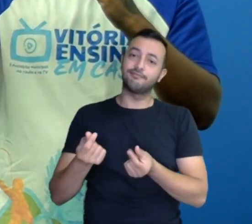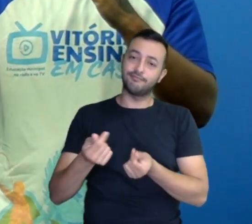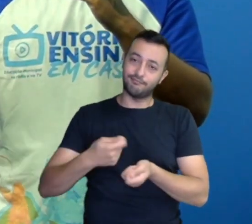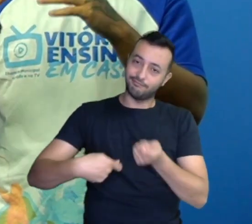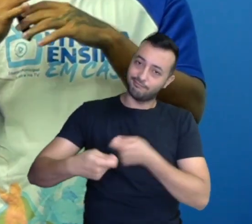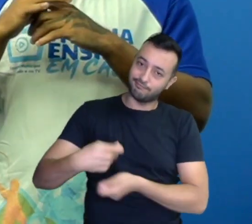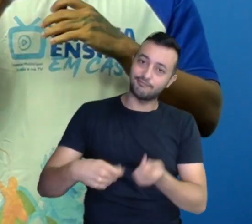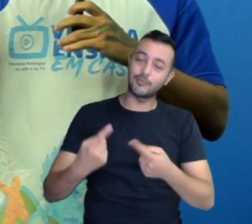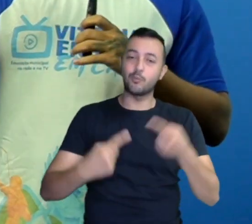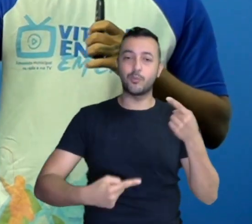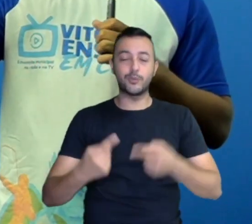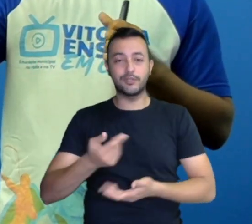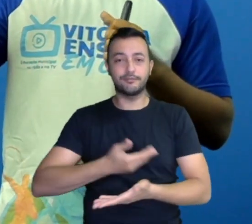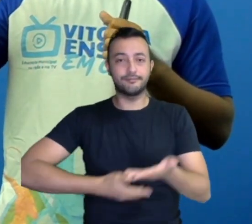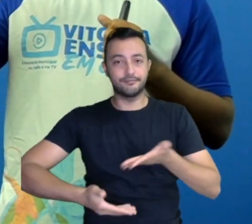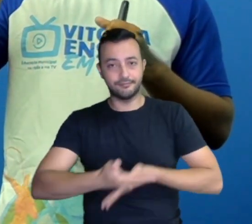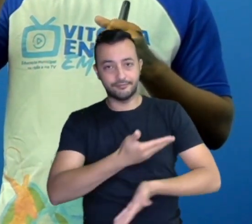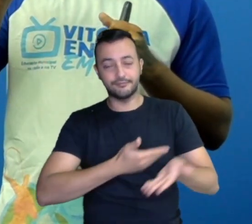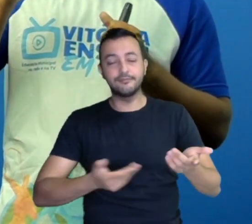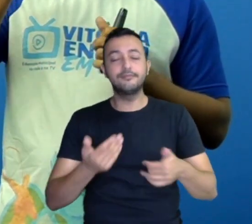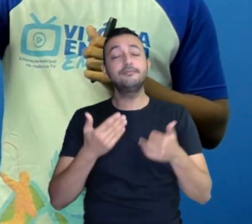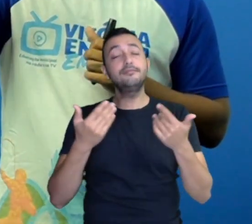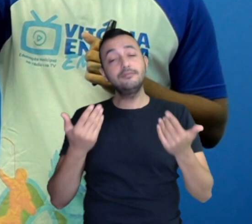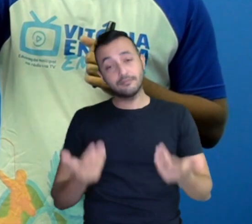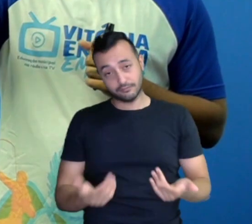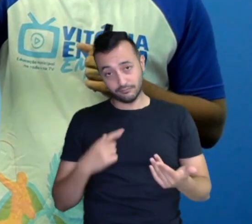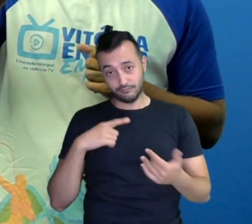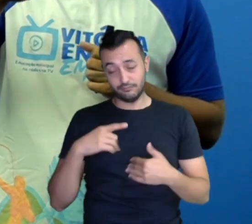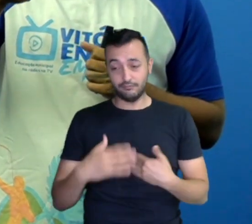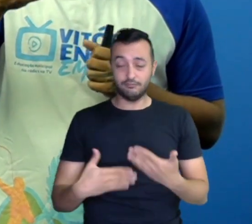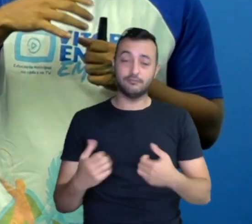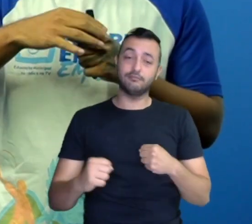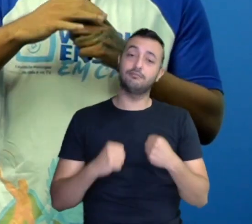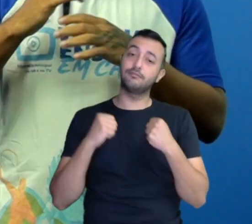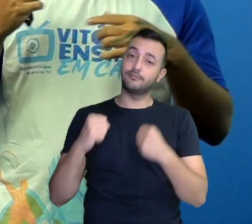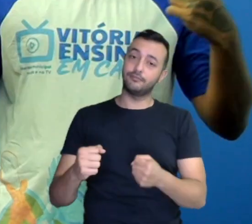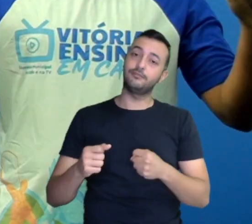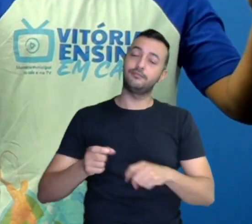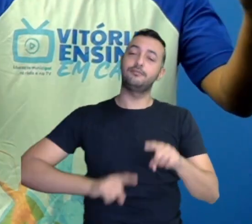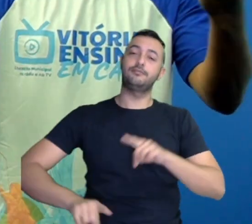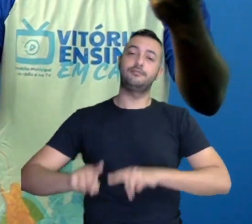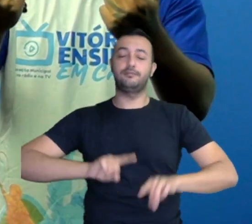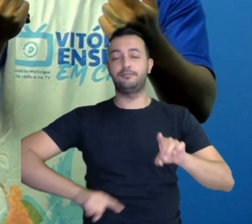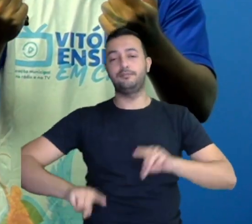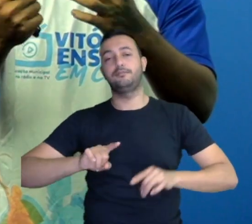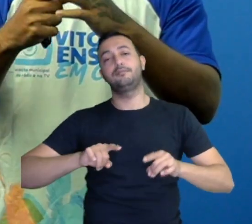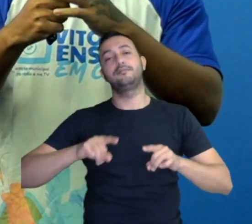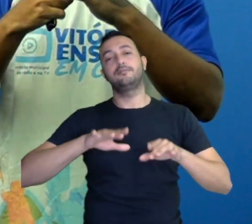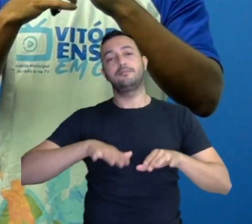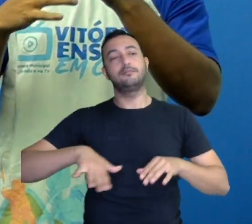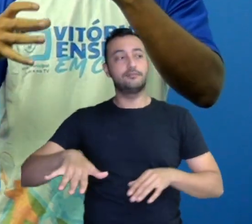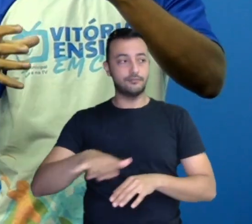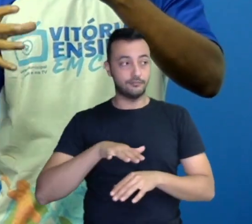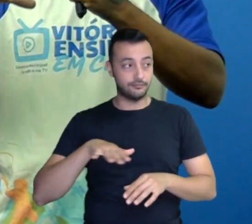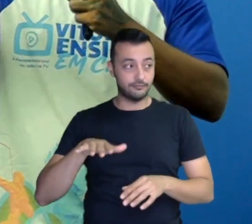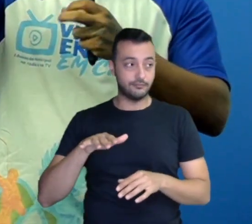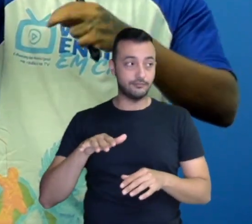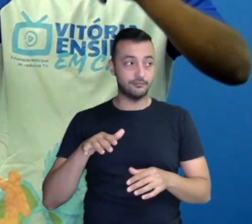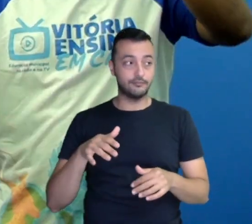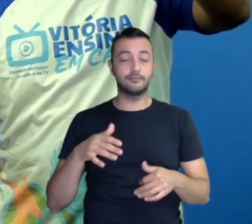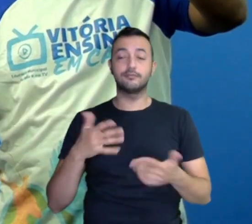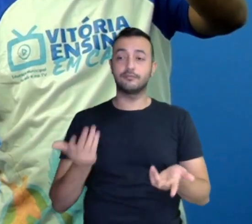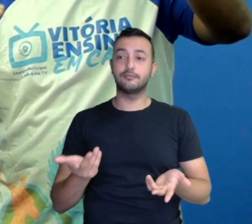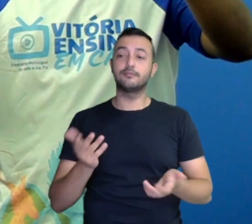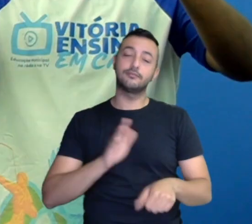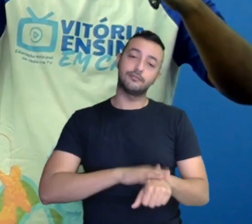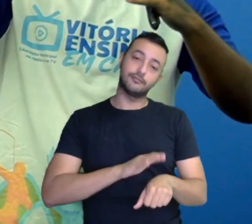economicamente, politicamente, e elas se sucediam no poder da região, o domínio sobre a região. A